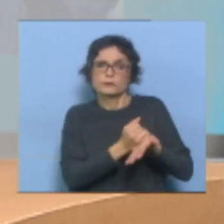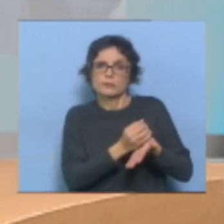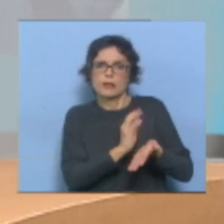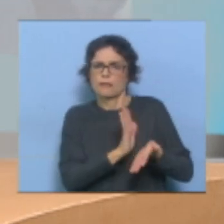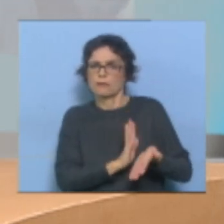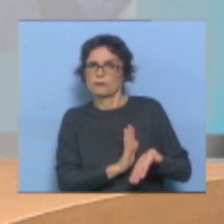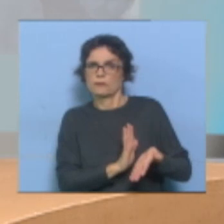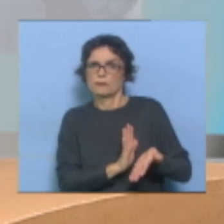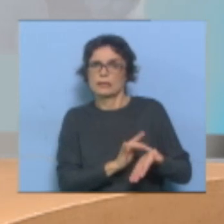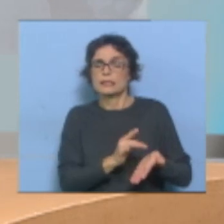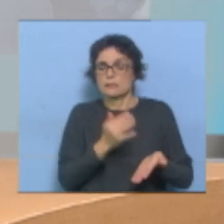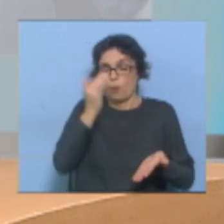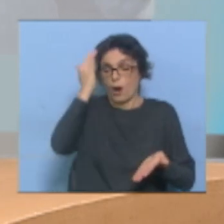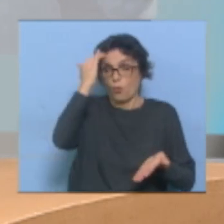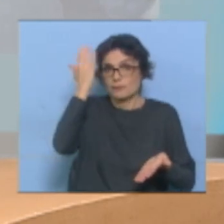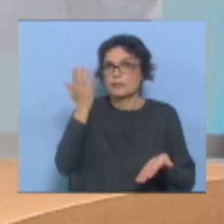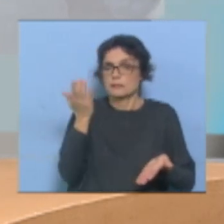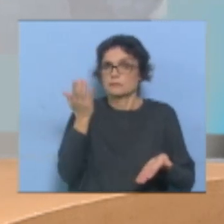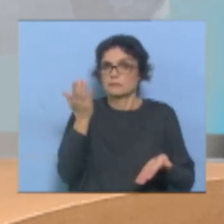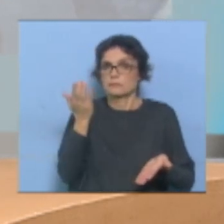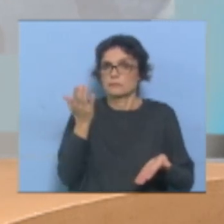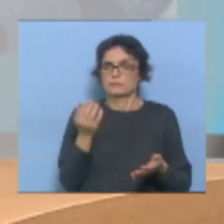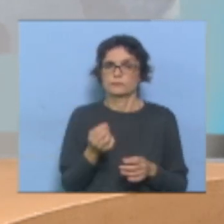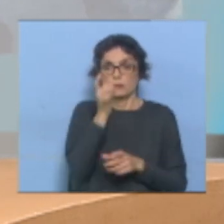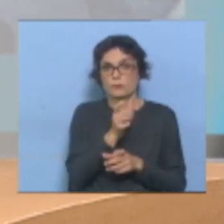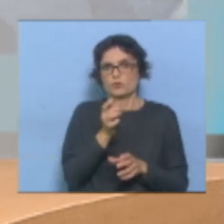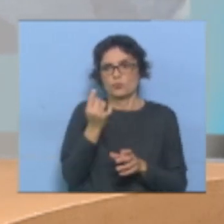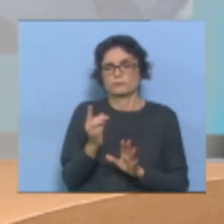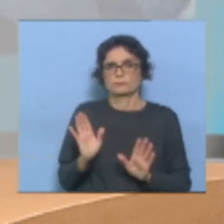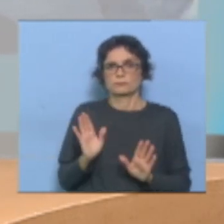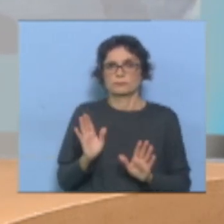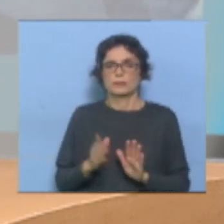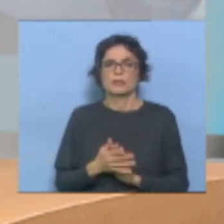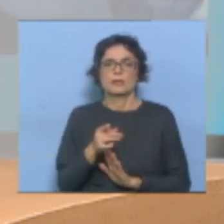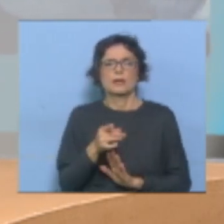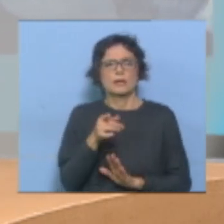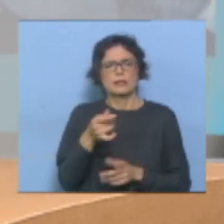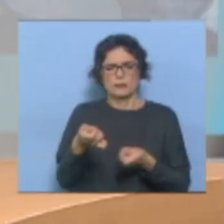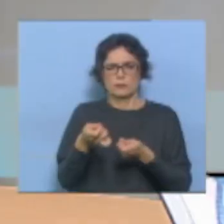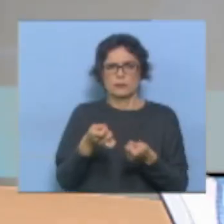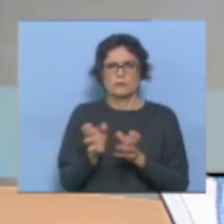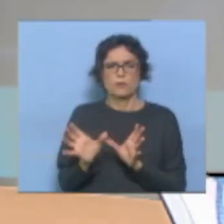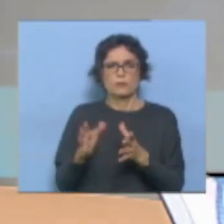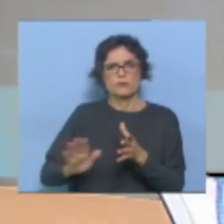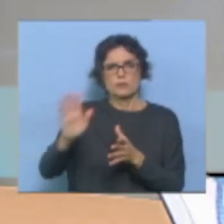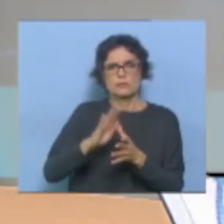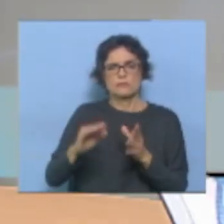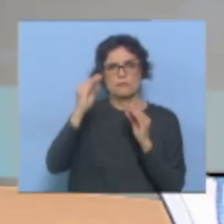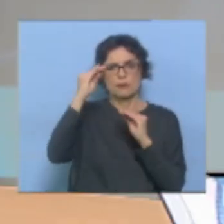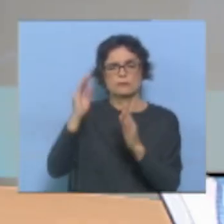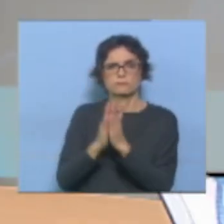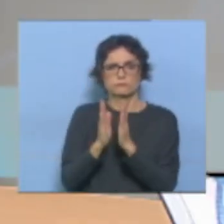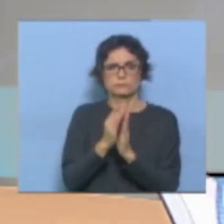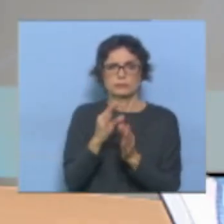tendo nós a consciência dessa objeção. É coordenador da Comissão Nacional Pastoral da Saúde, e nestes